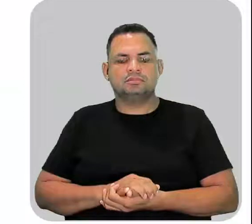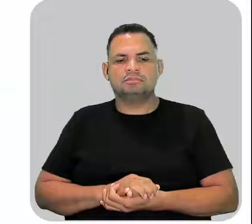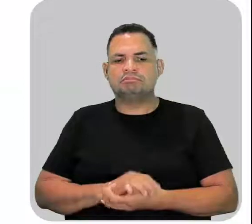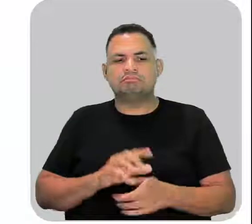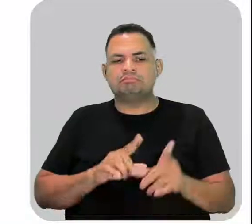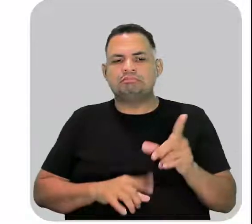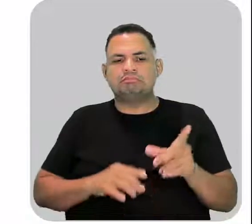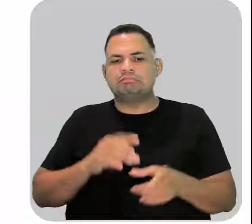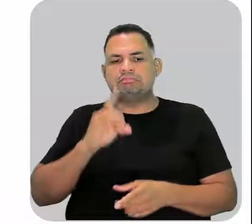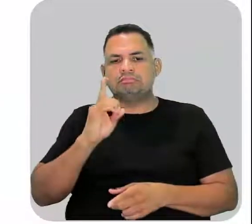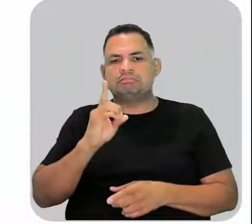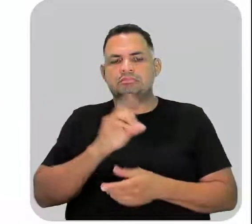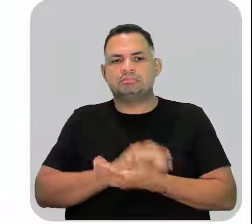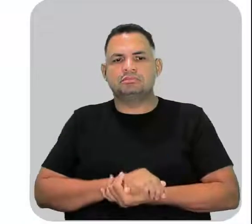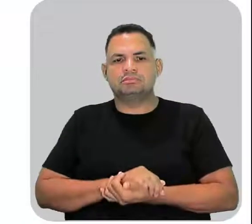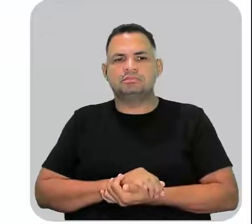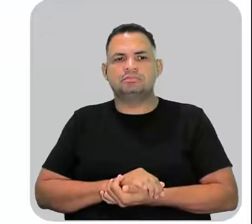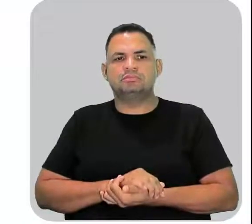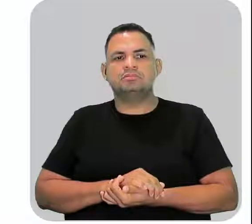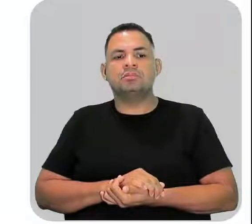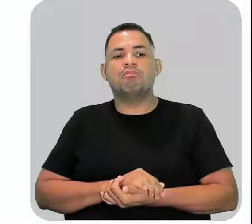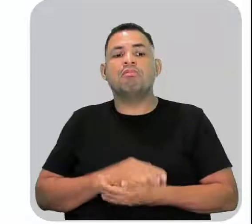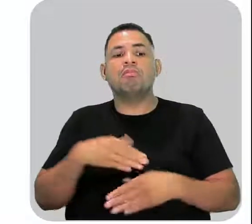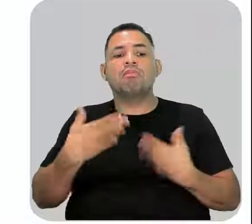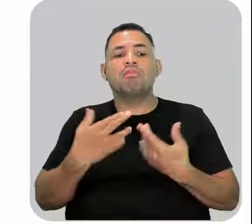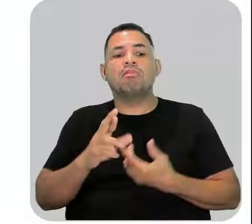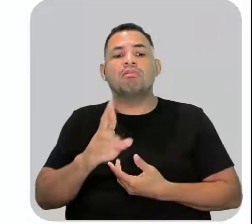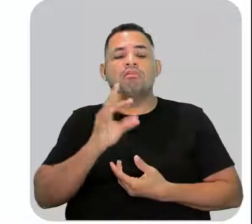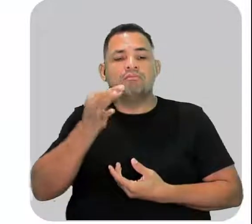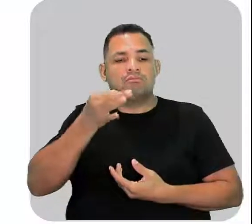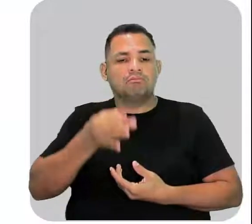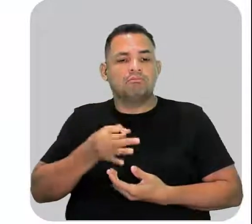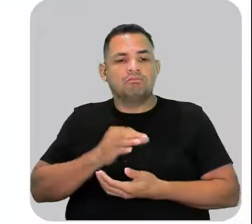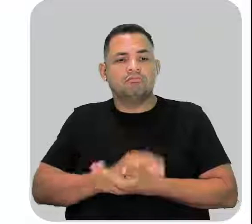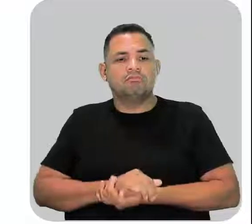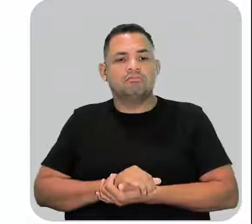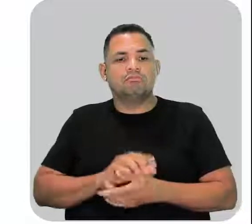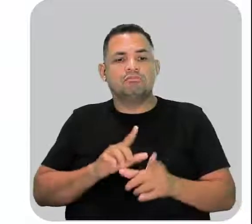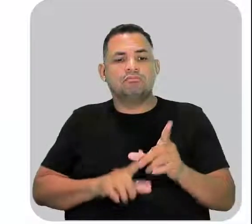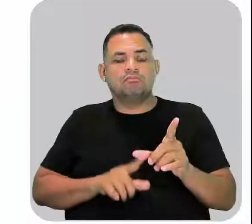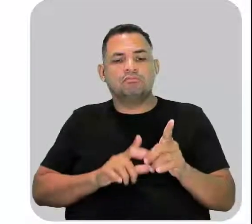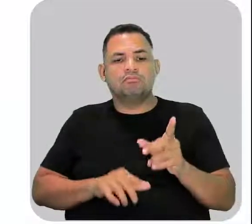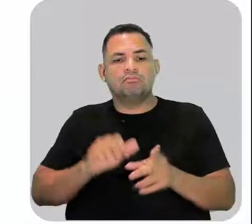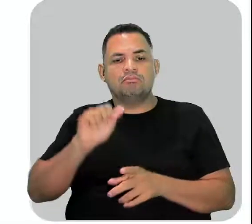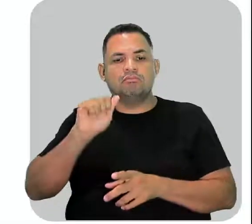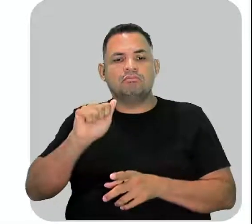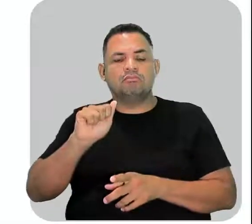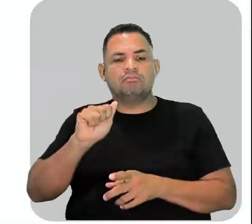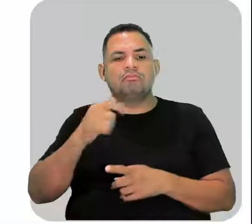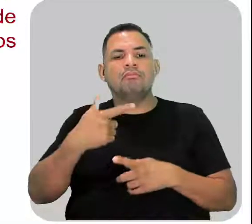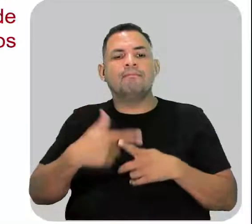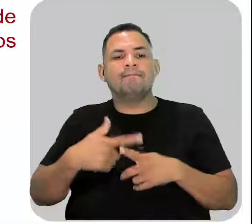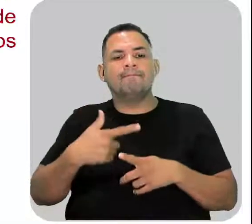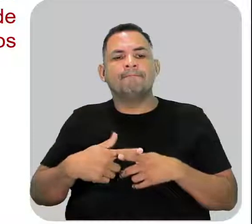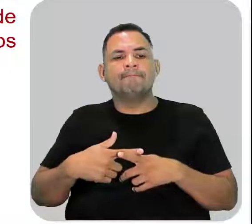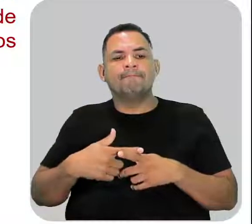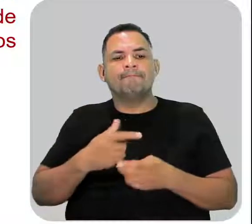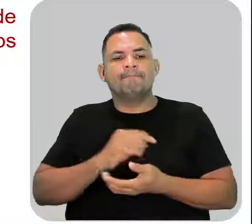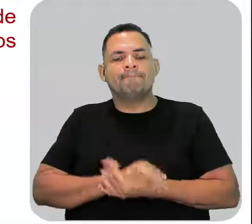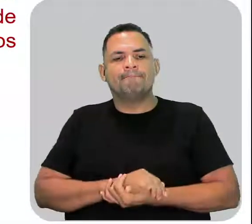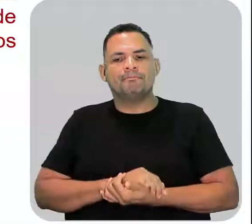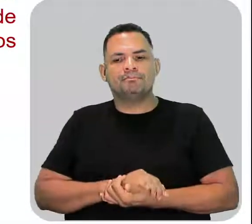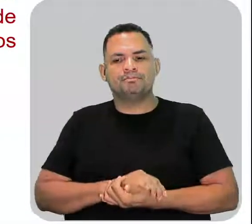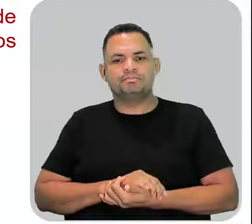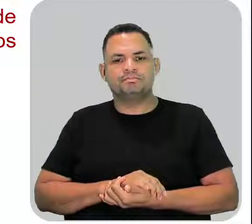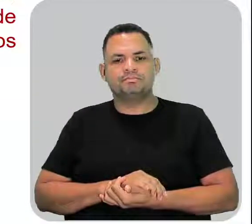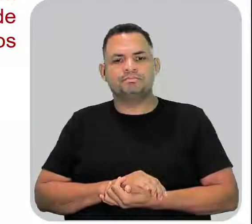trabalho resolver uma questão dessa. Quem é a nossa resposta correta? É a letra A. Por quê?